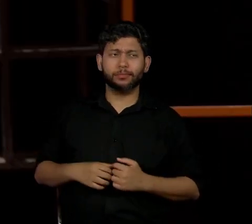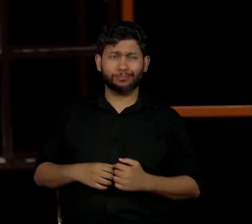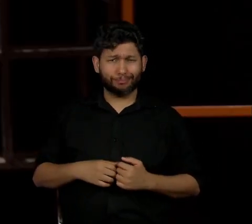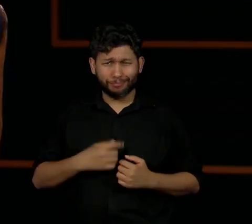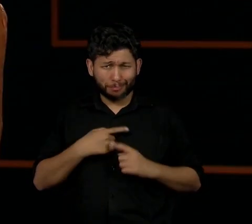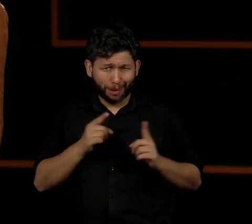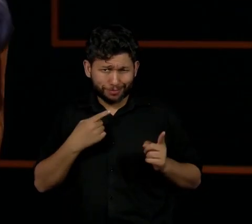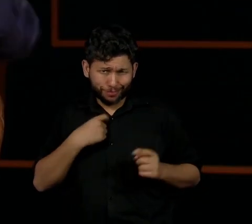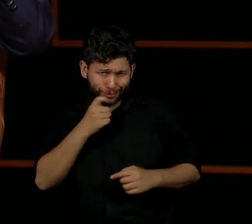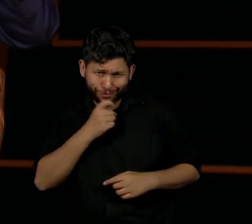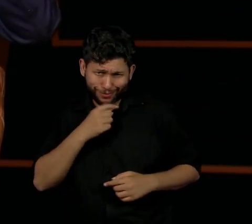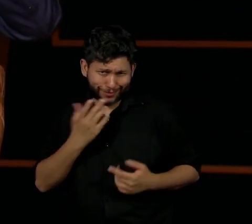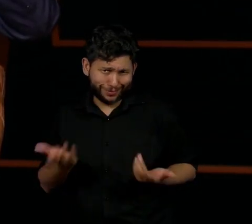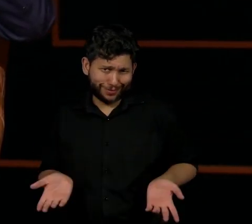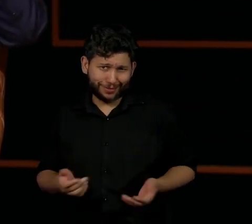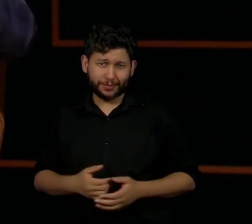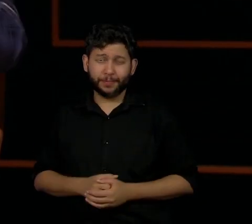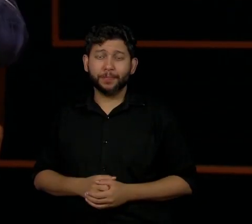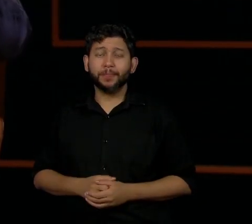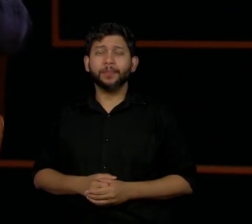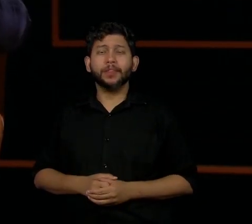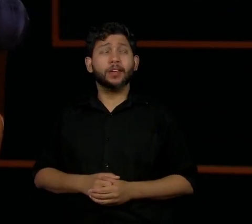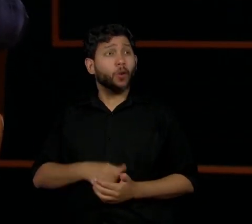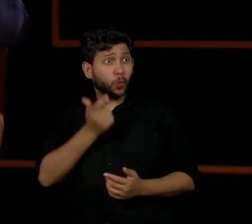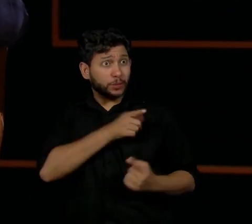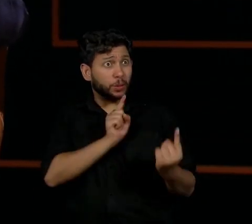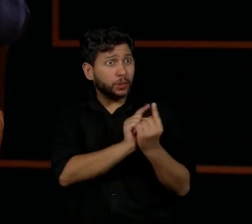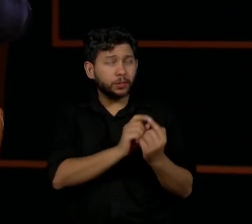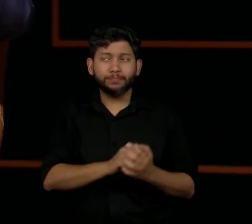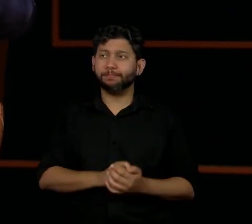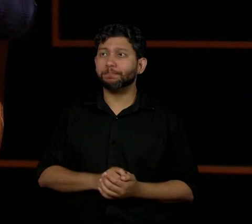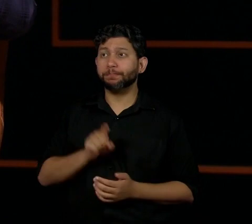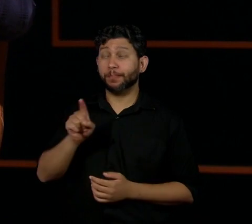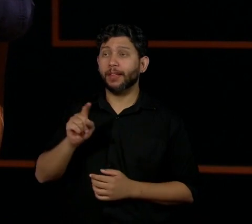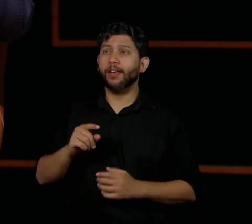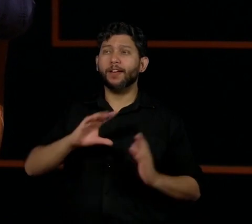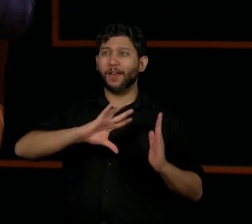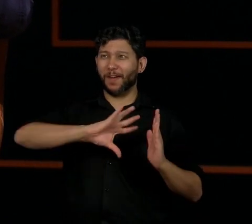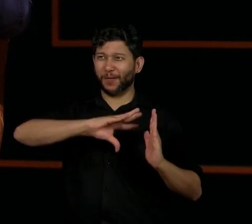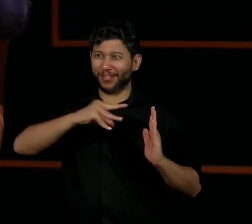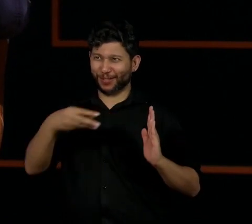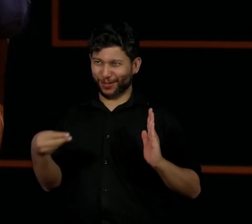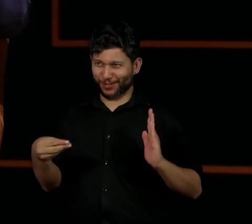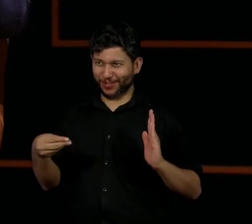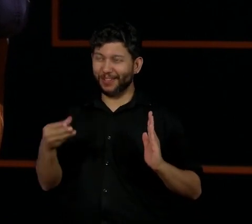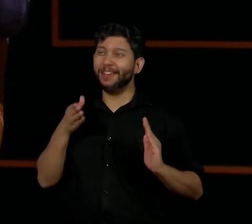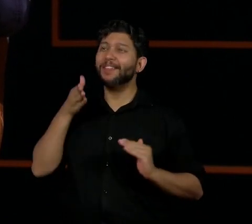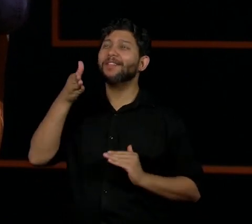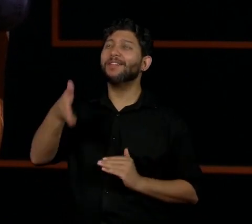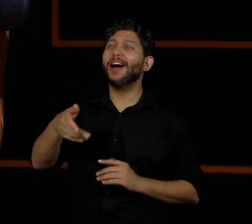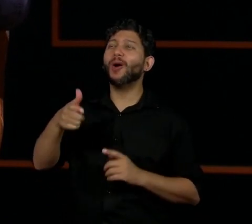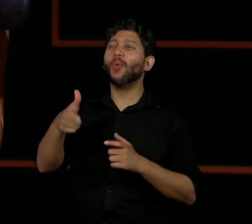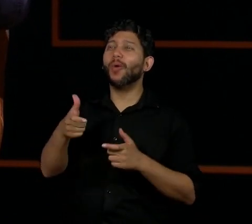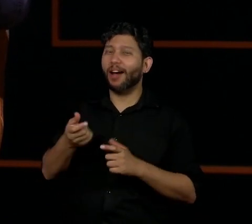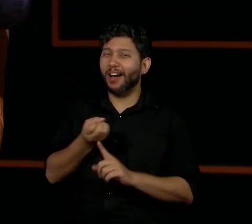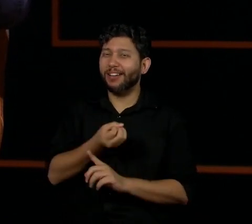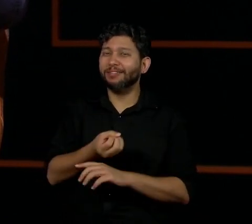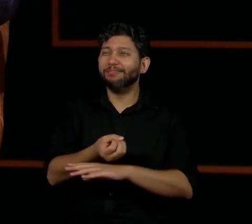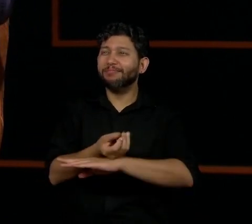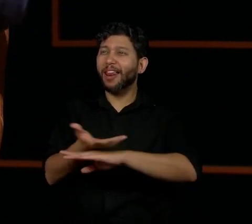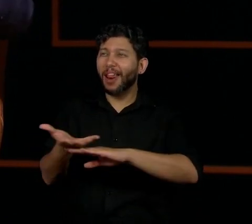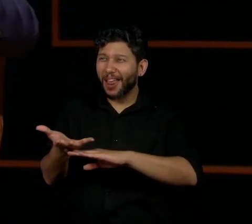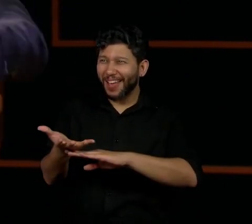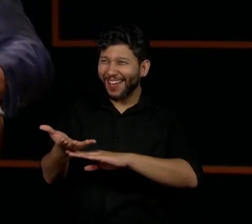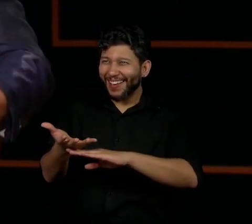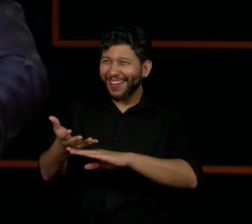Chico? Ele gravava o Fantástico na sede da Globo, no Jardim Botânico,